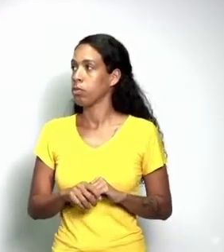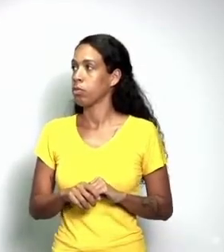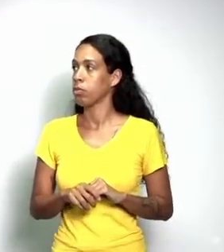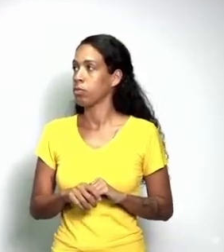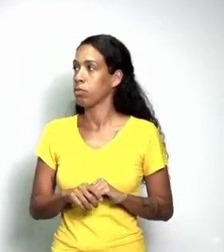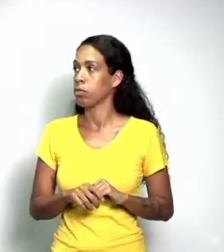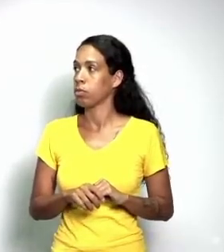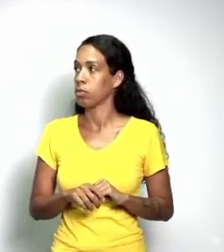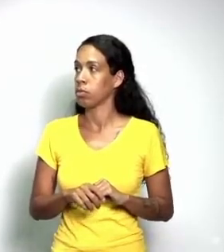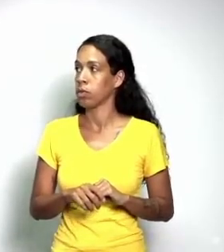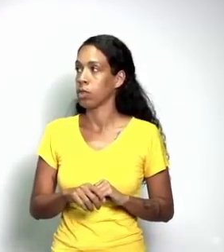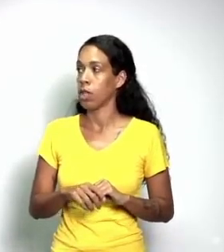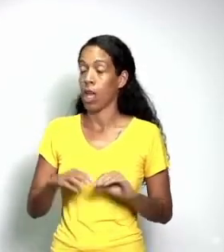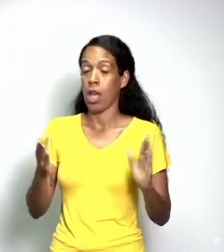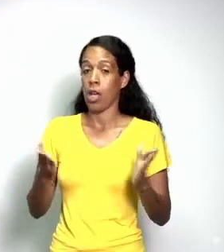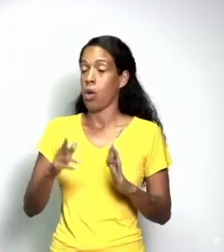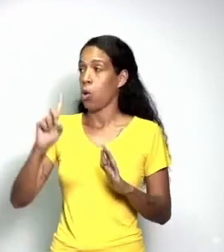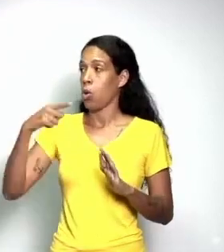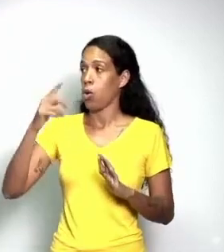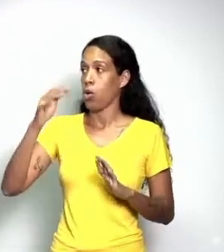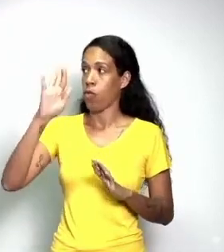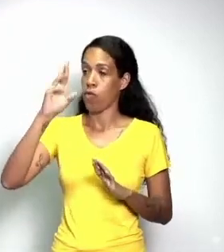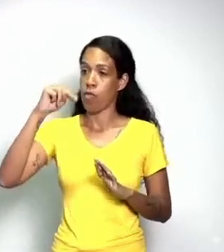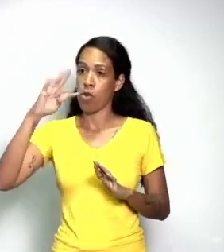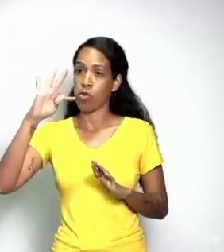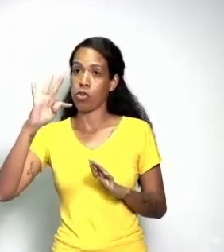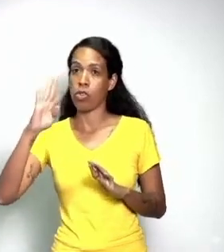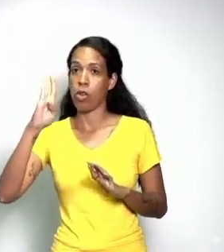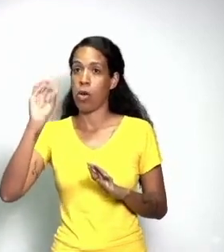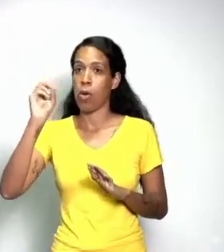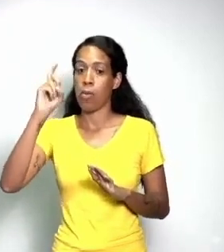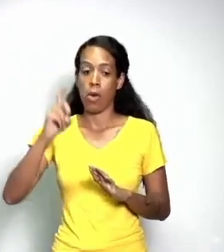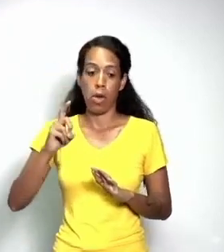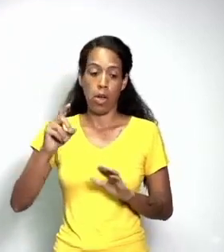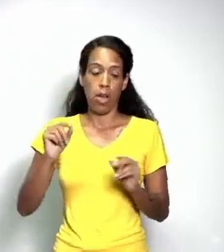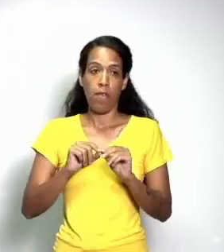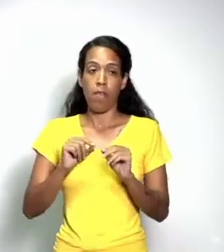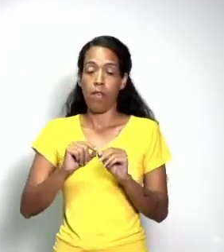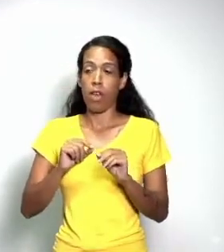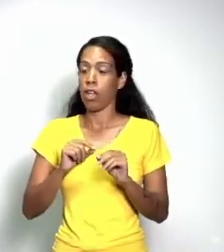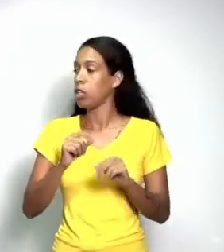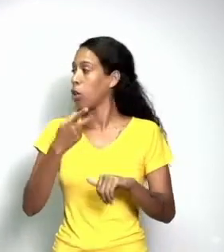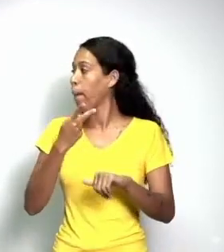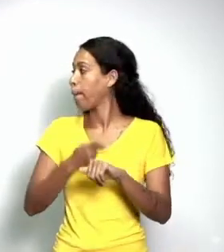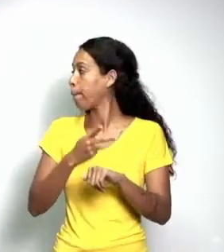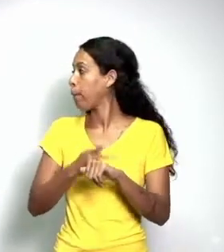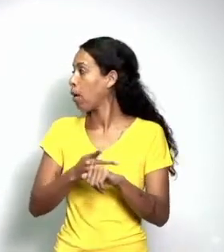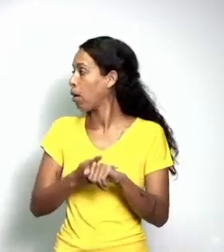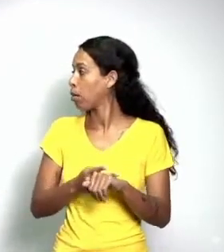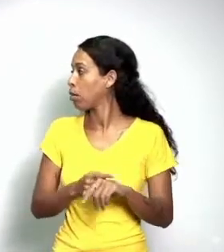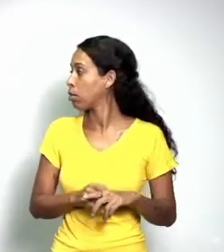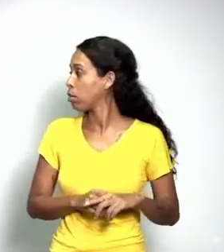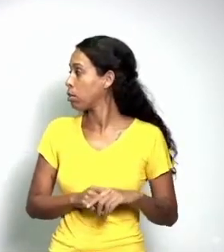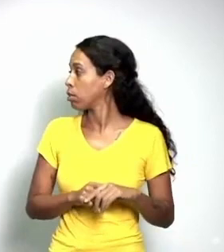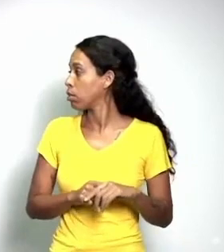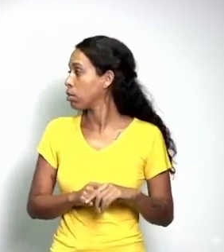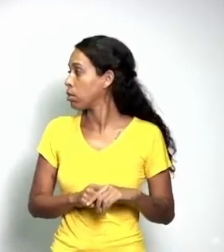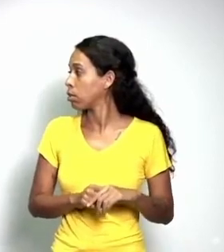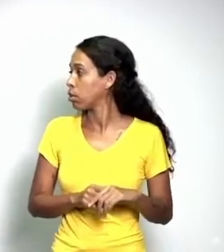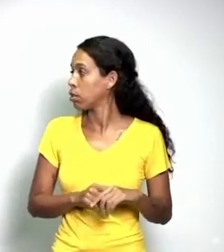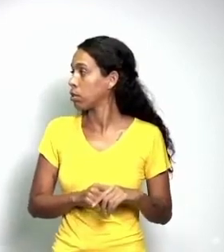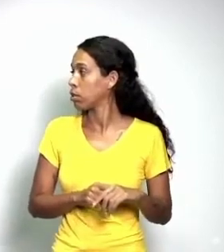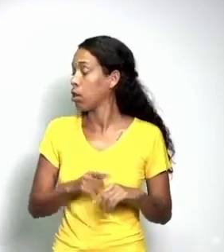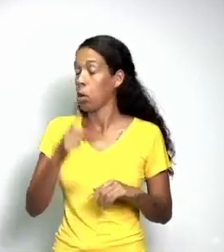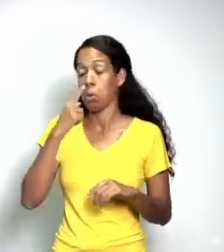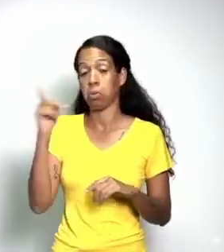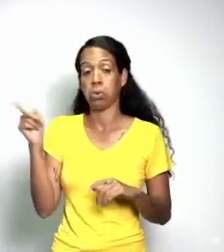Aqui é um outro front box. Esse daqui já é feito de plástico, mas eu peguei essa foto para mostrar esse acessório, que os outros não tinham.